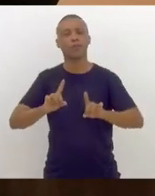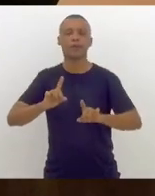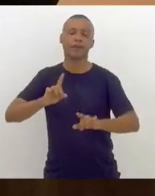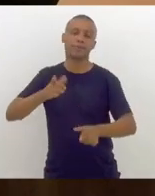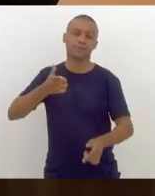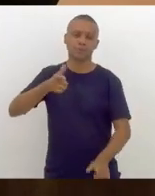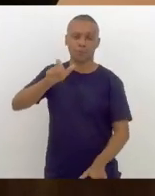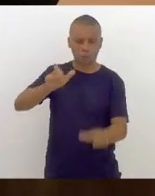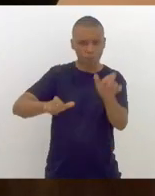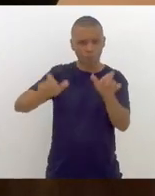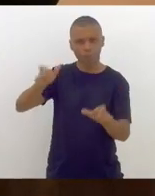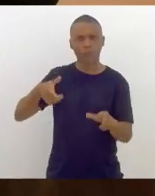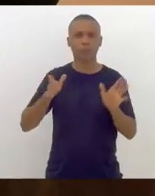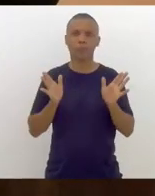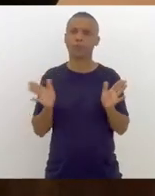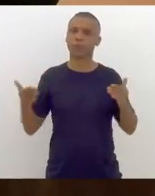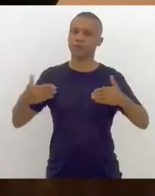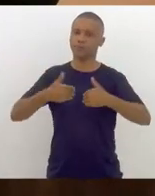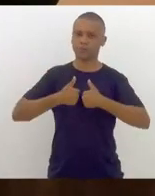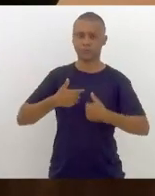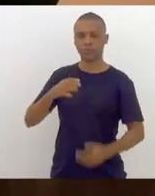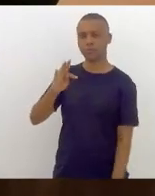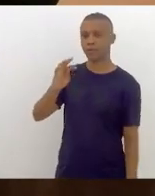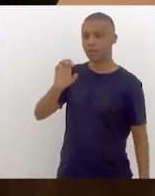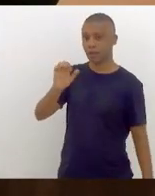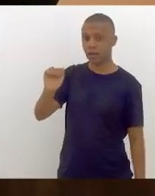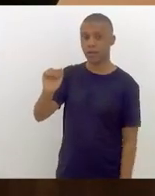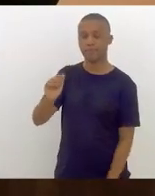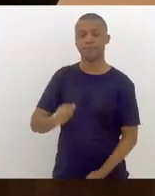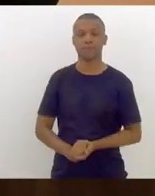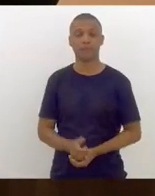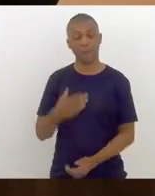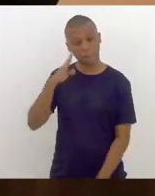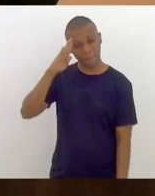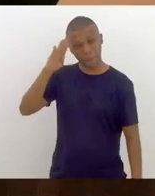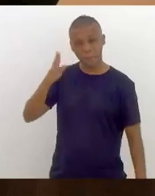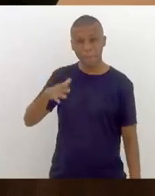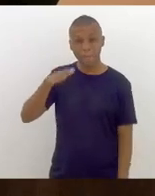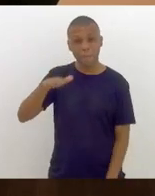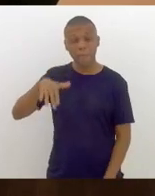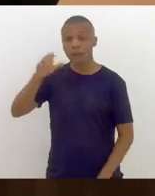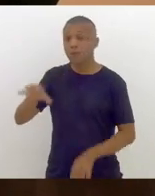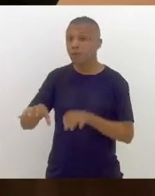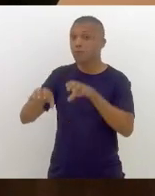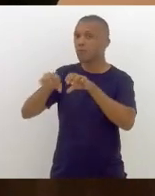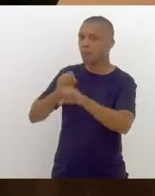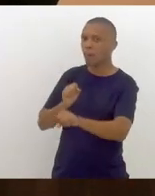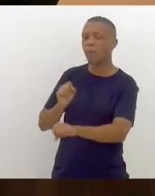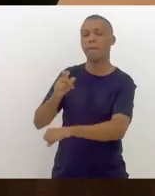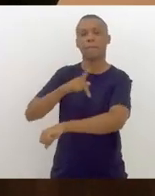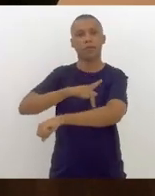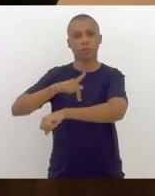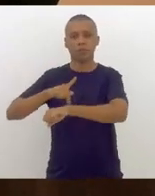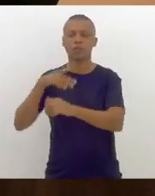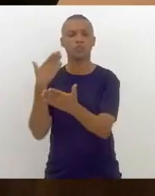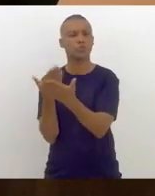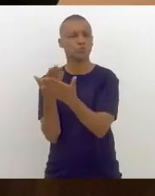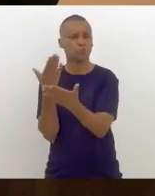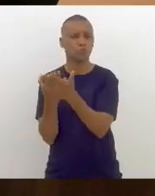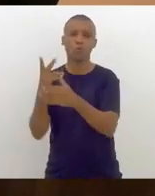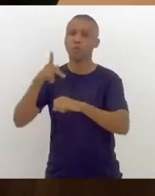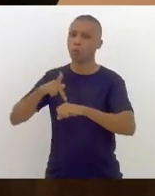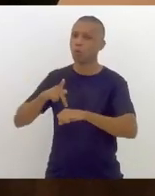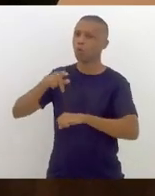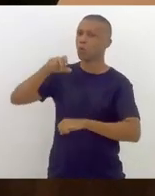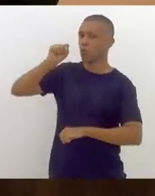de espectro autista Inclusive a minha mãe que se formou pedagoga fez todo uma especialização com